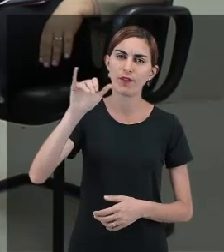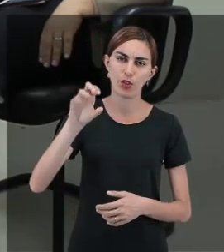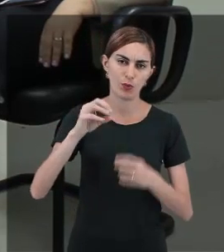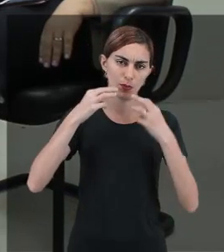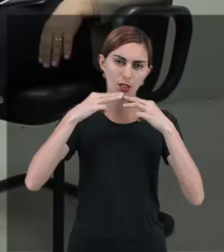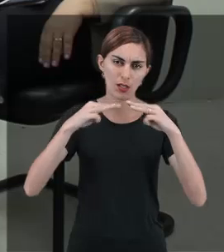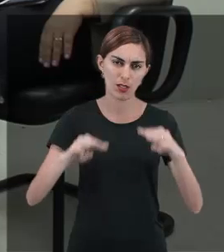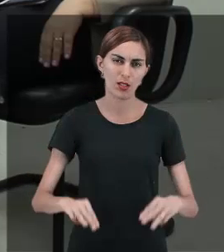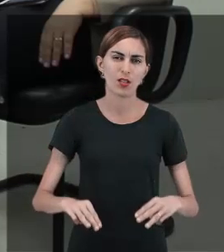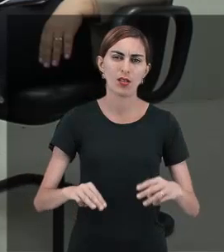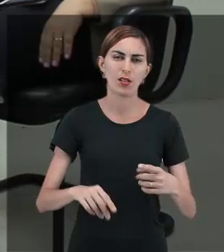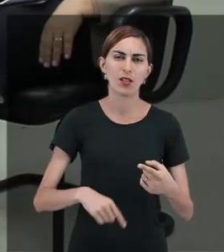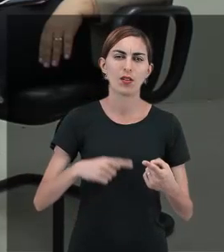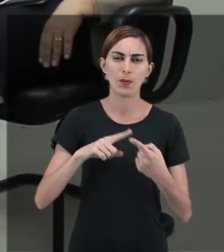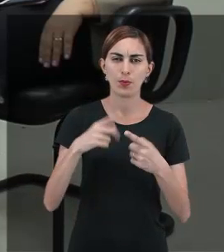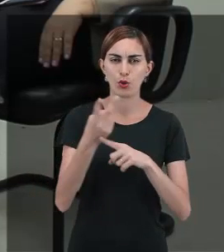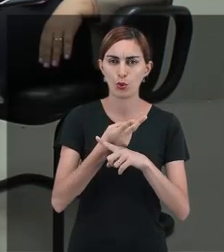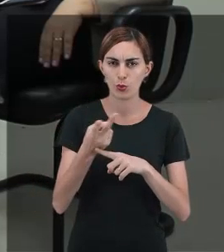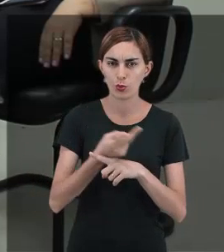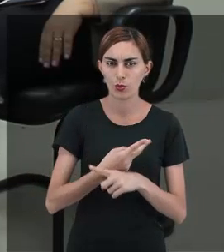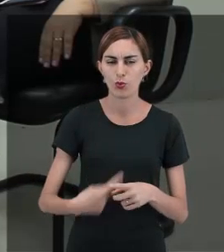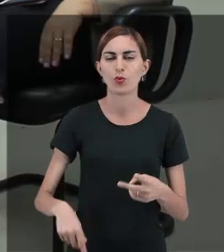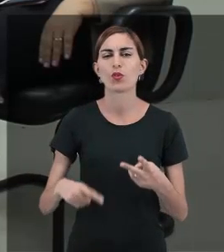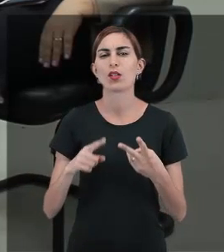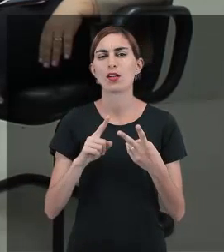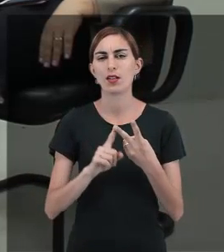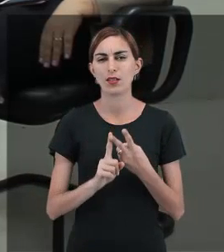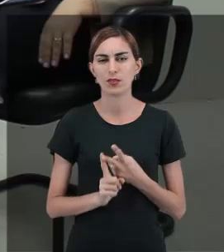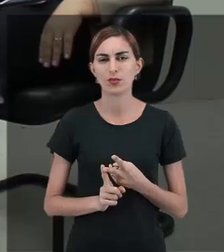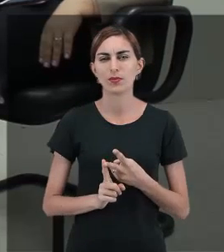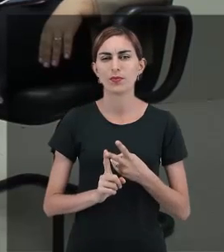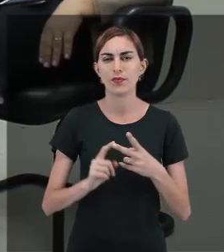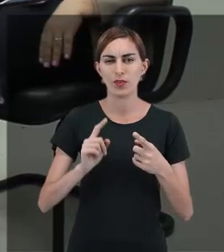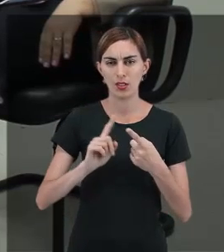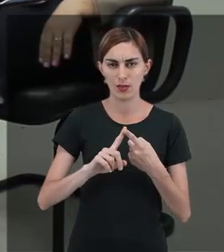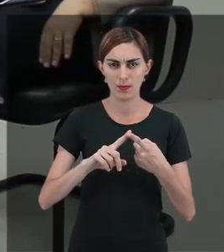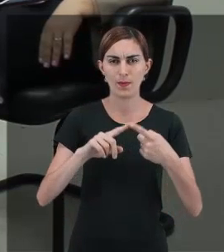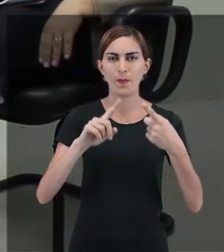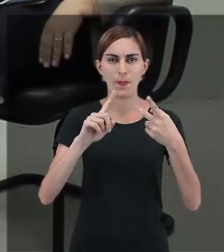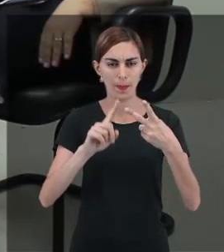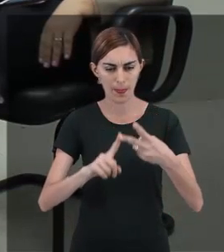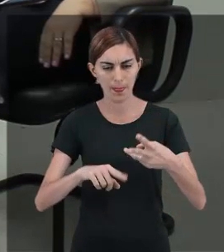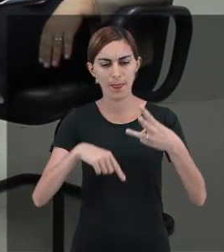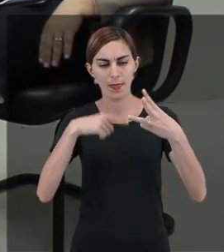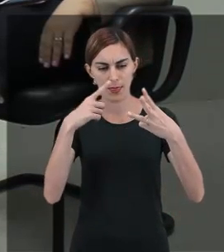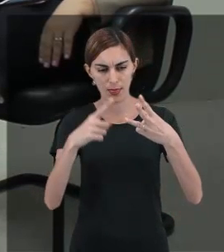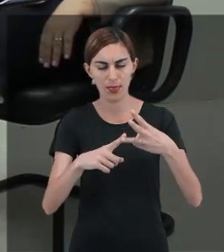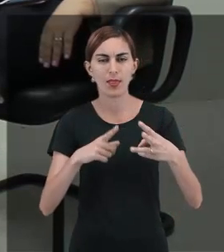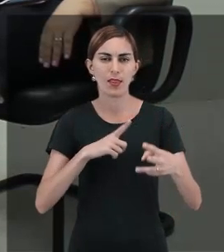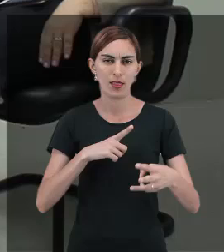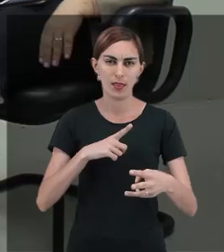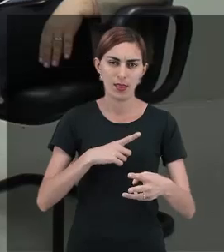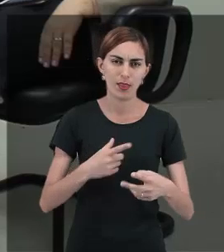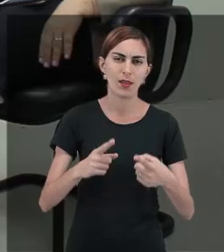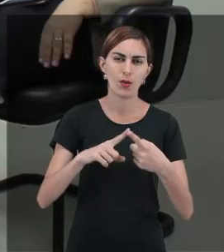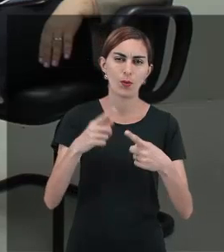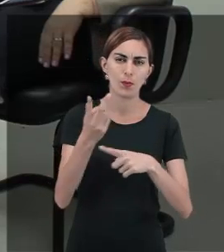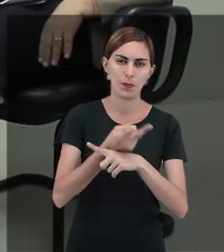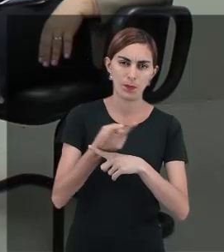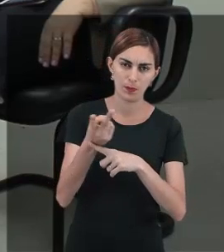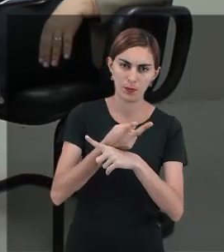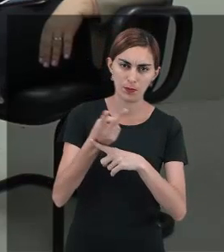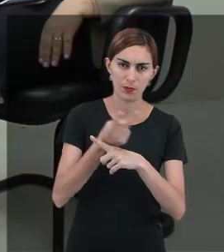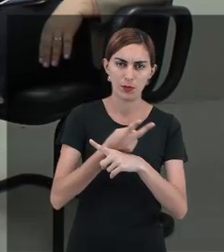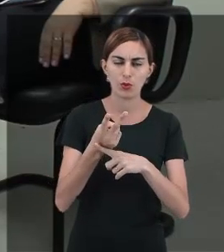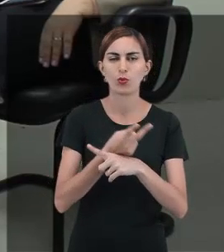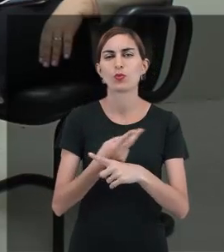o segundo desafio é ser procurado, o terceiro desafio é ser comprado. Eu só consigo comprar uma coisa que eu tenho como procurar, sei onde é que está, qual é o